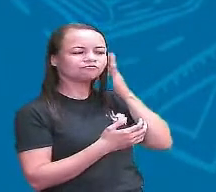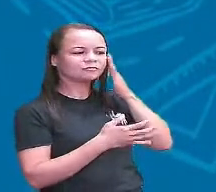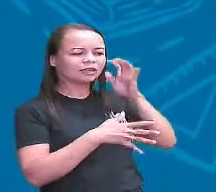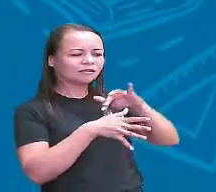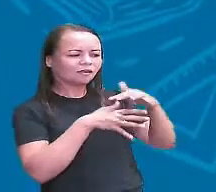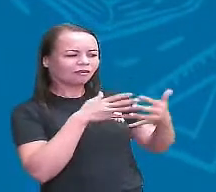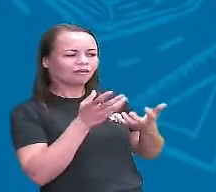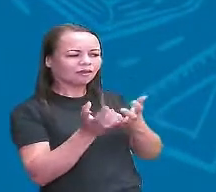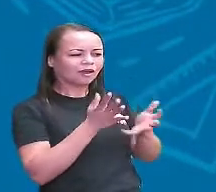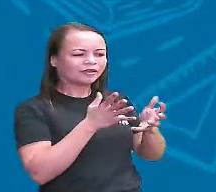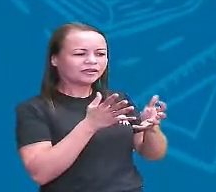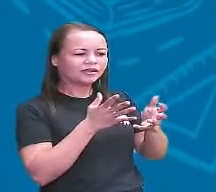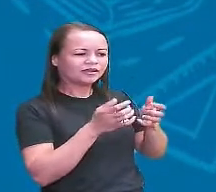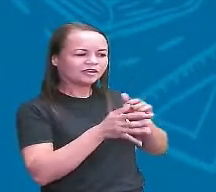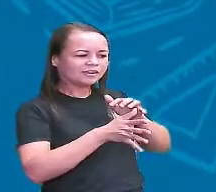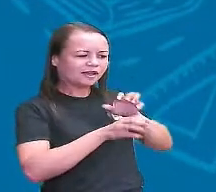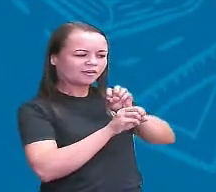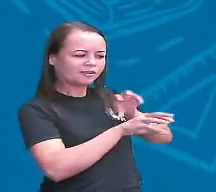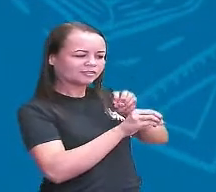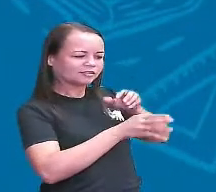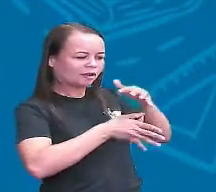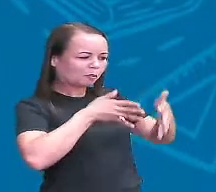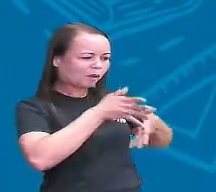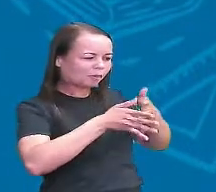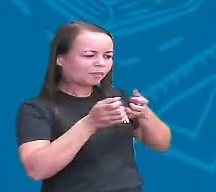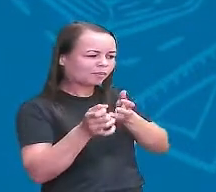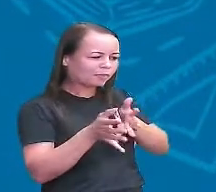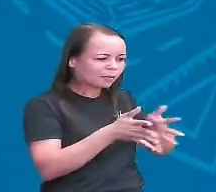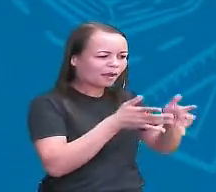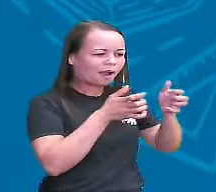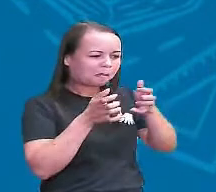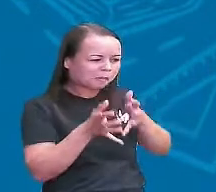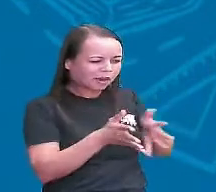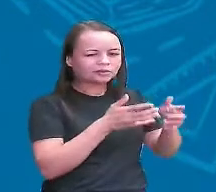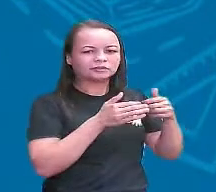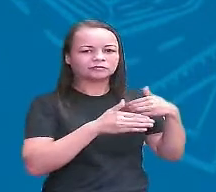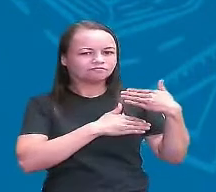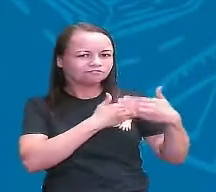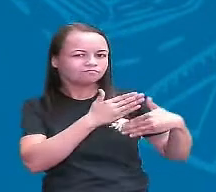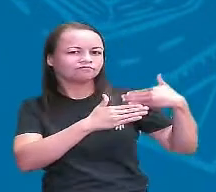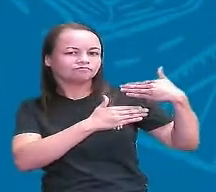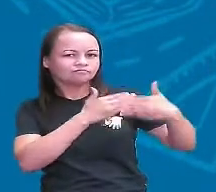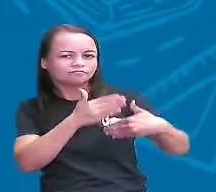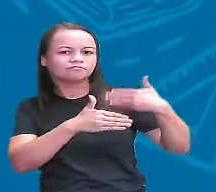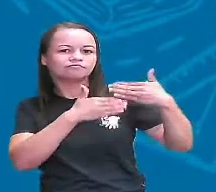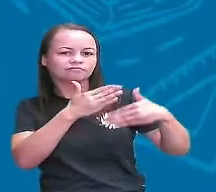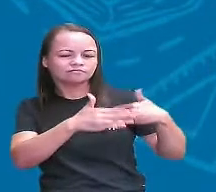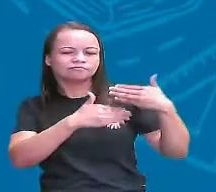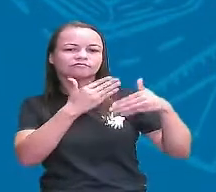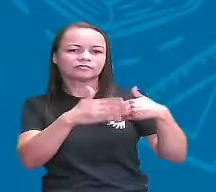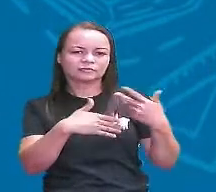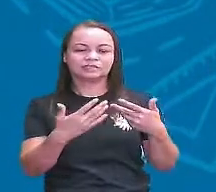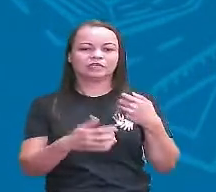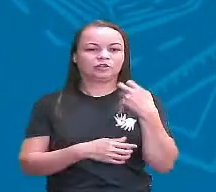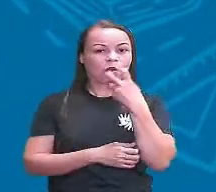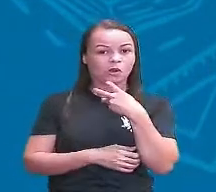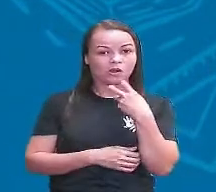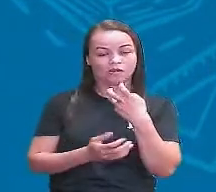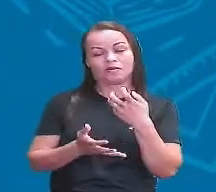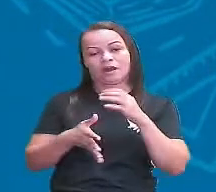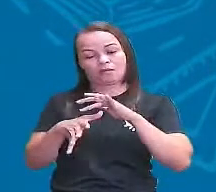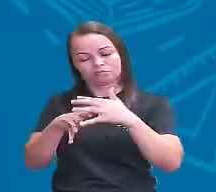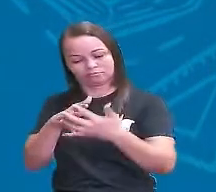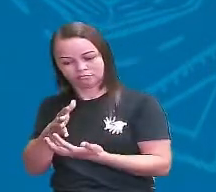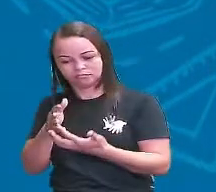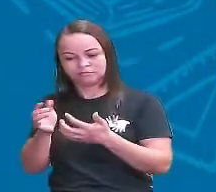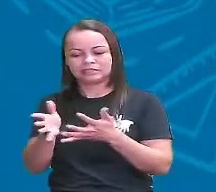assim foram surgindo as fábulas. São histórias, né, de tradições orais, né?